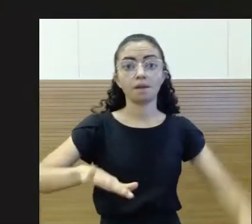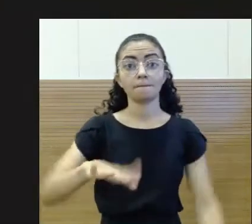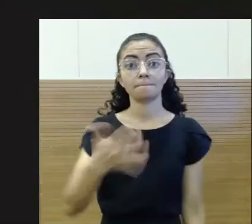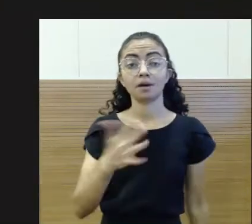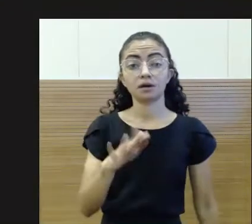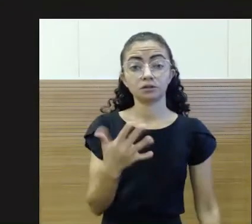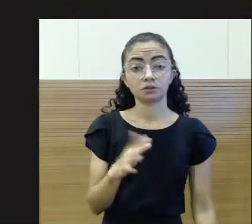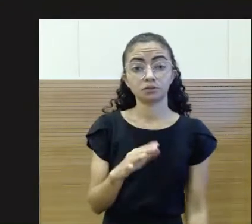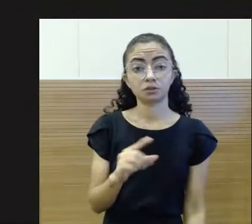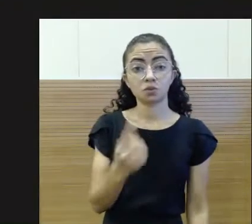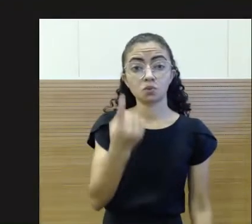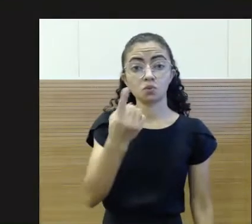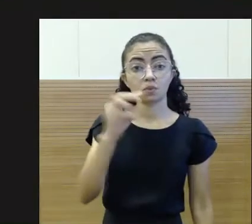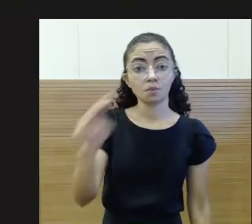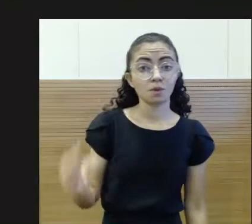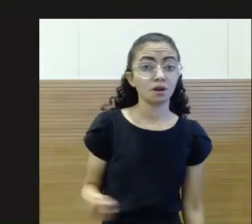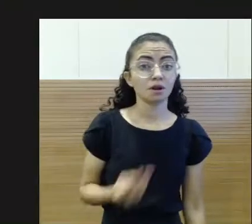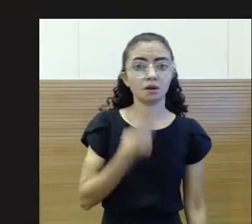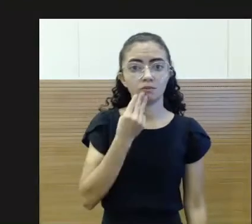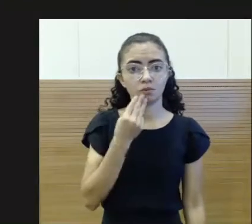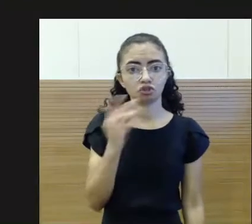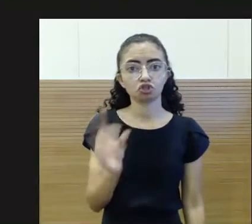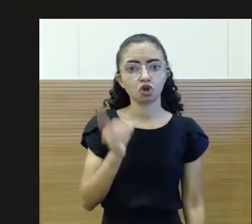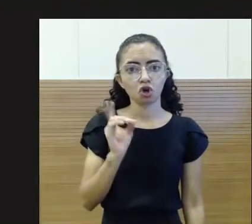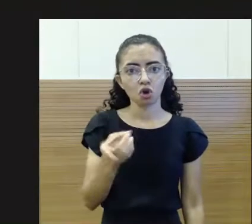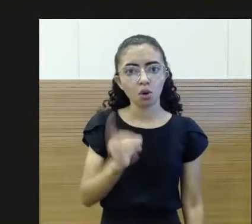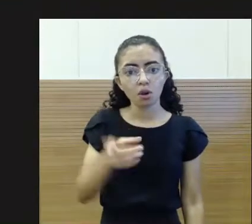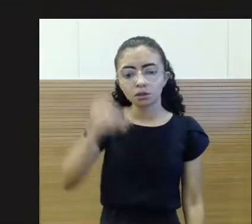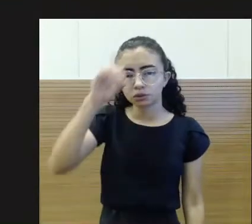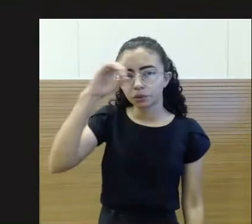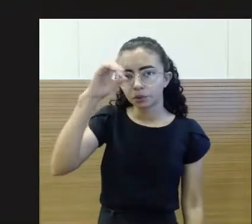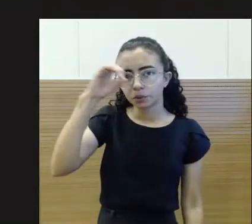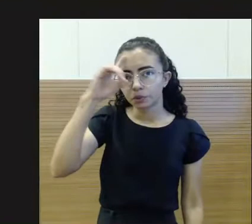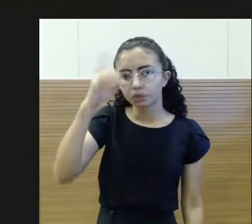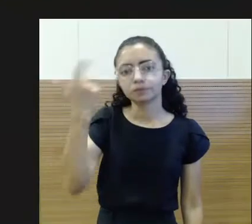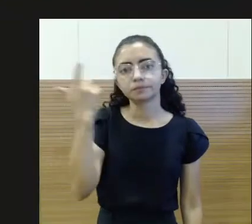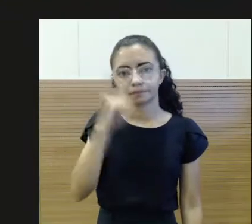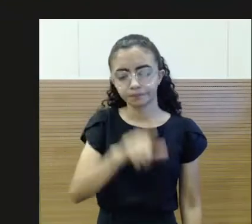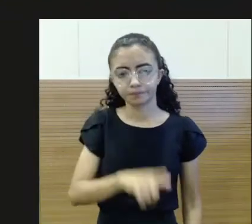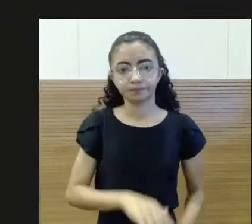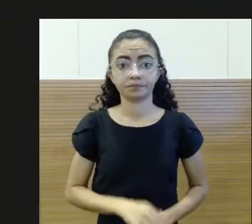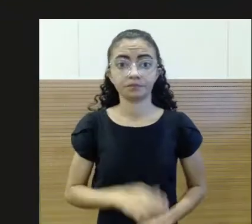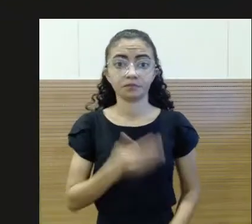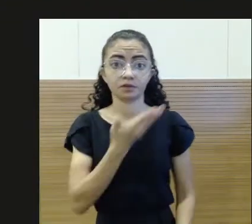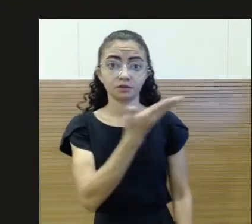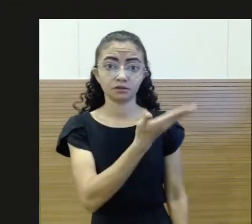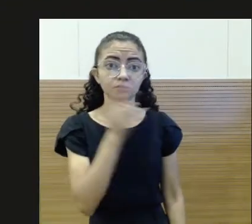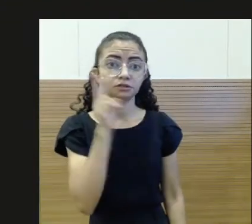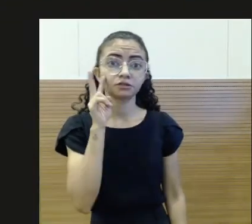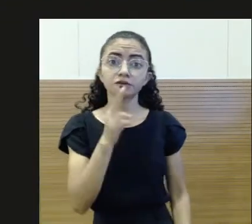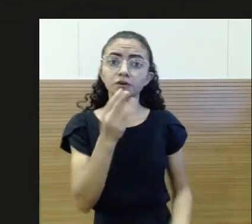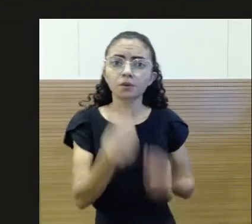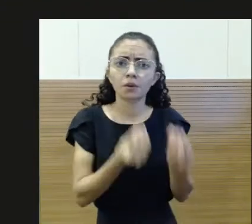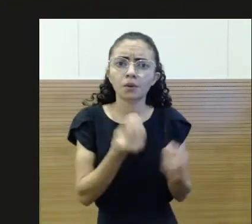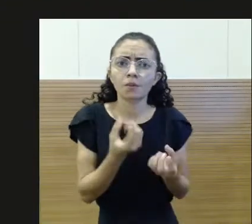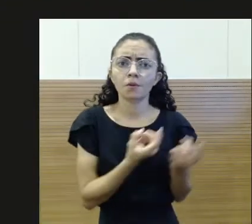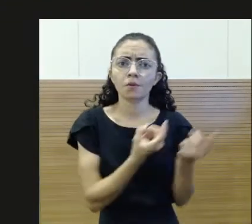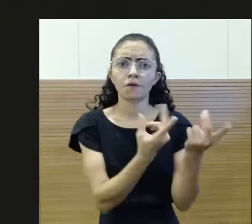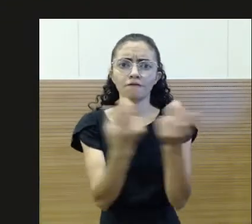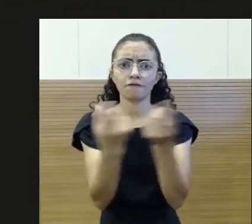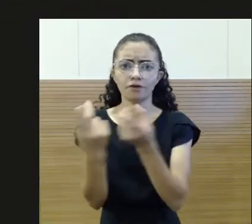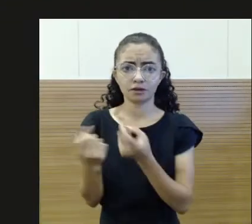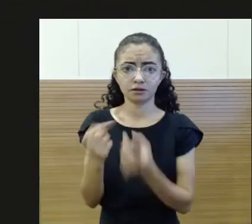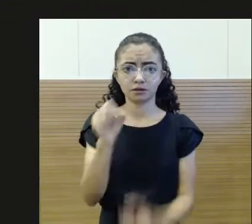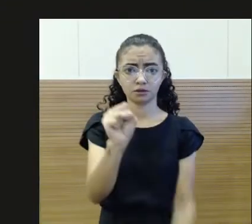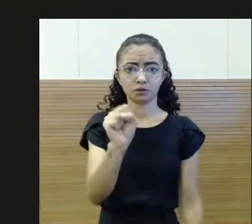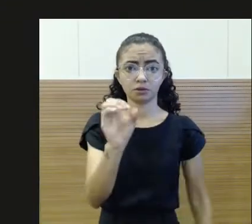por dia, não é? No mundo. Aqui vocês veem vendas de alimentos ultraprocessados em 80 países